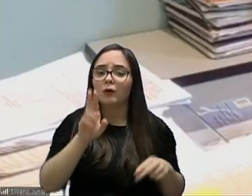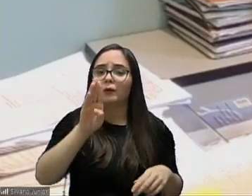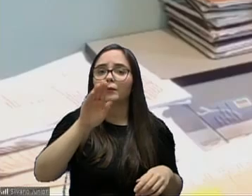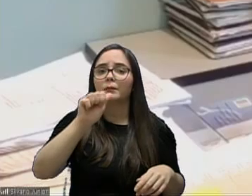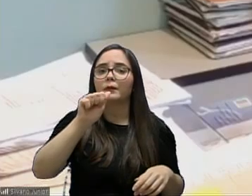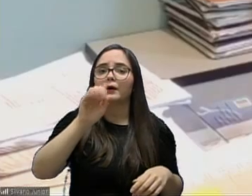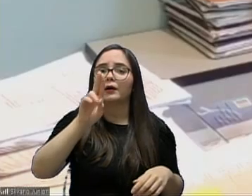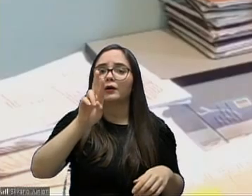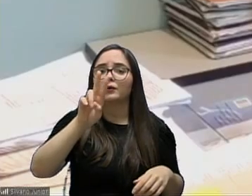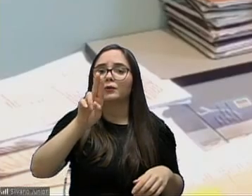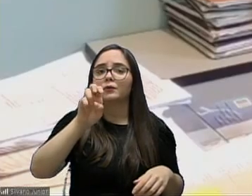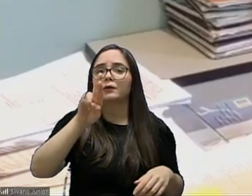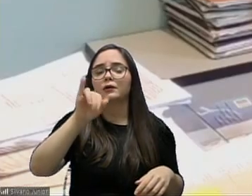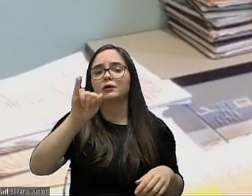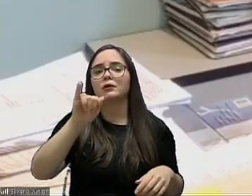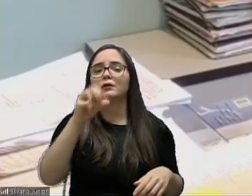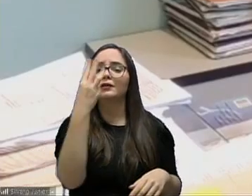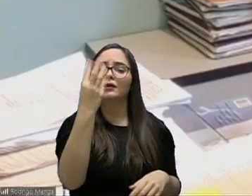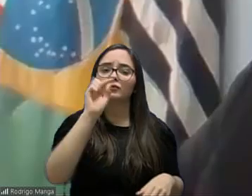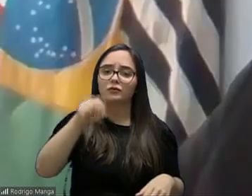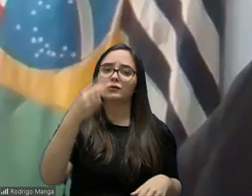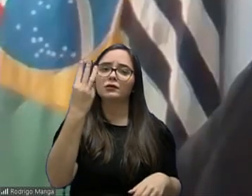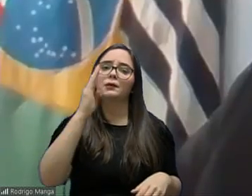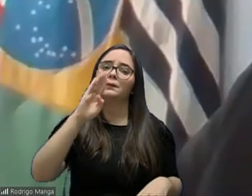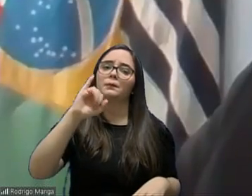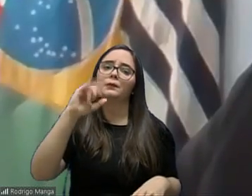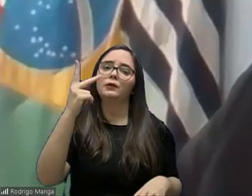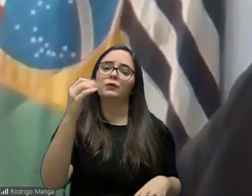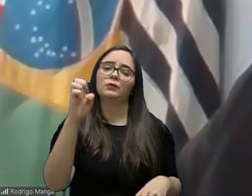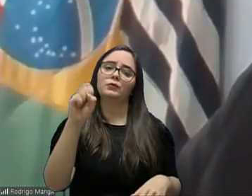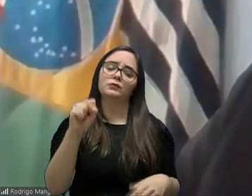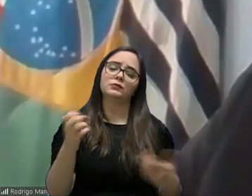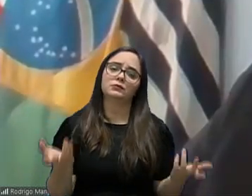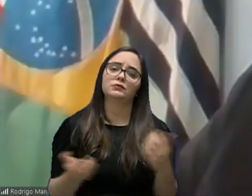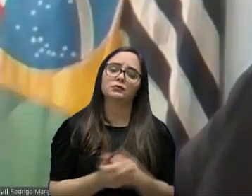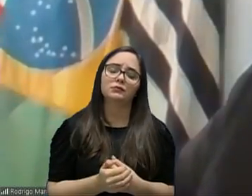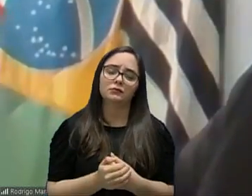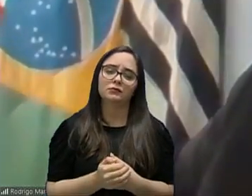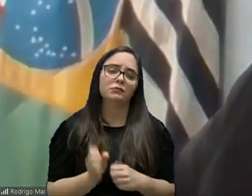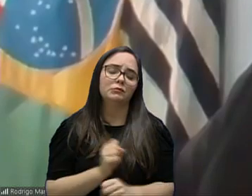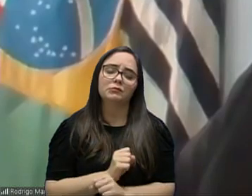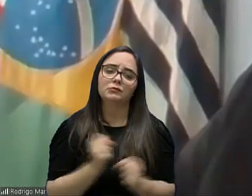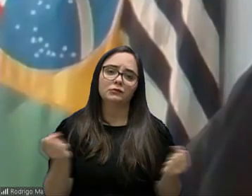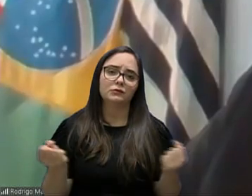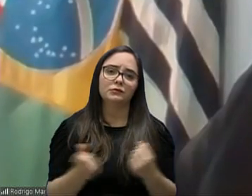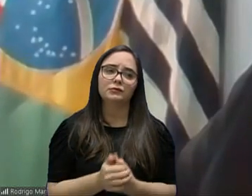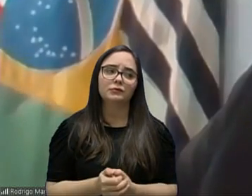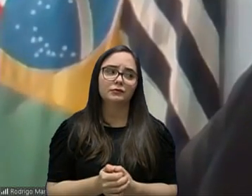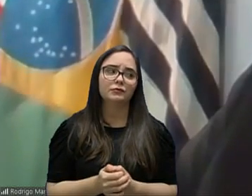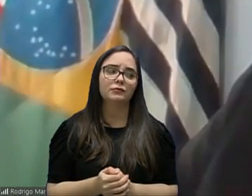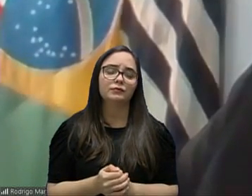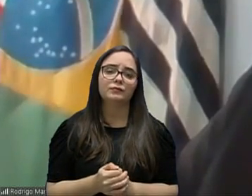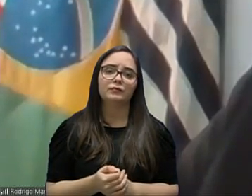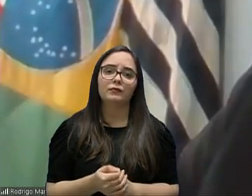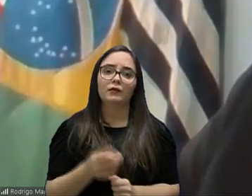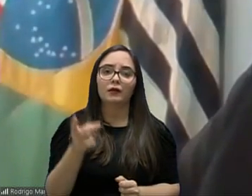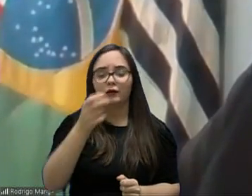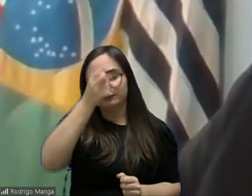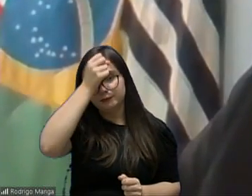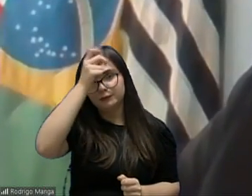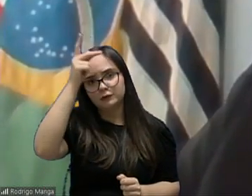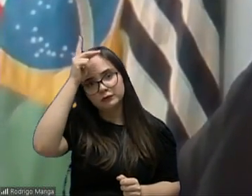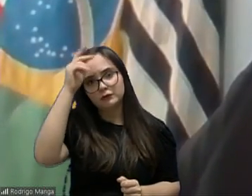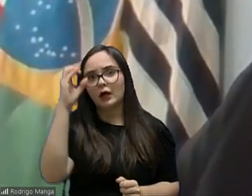3,3 bilhões, não é possível uma cidade... Sabe o que é um desejo meu? Ver essa mesma agilidade que a prefeitura teve